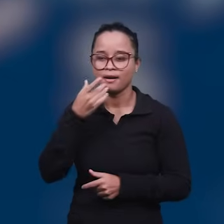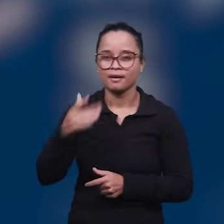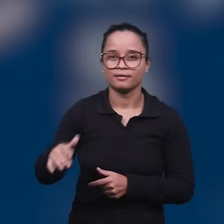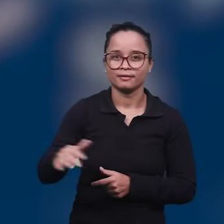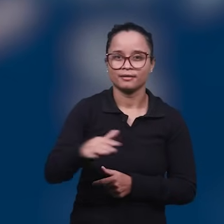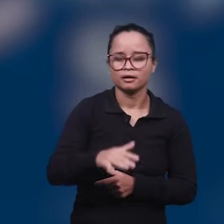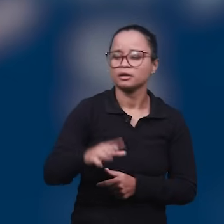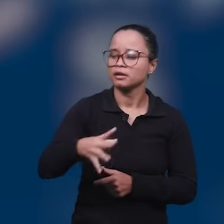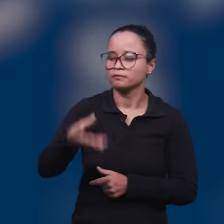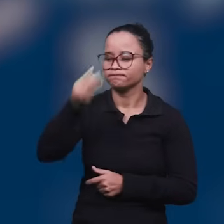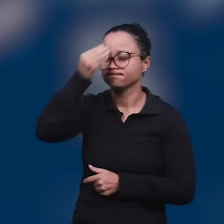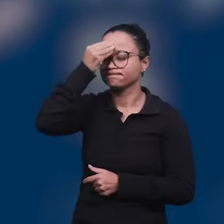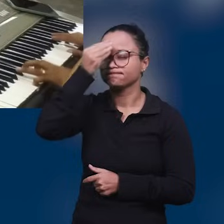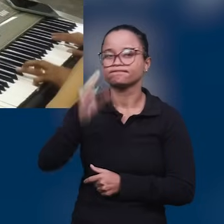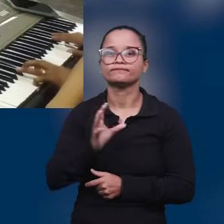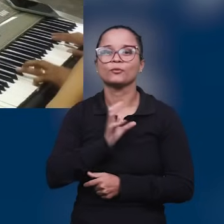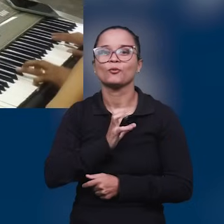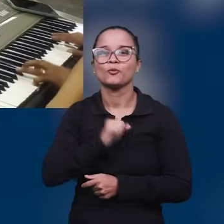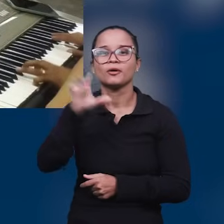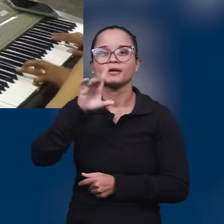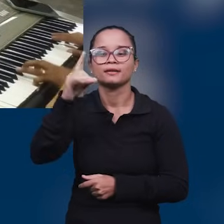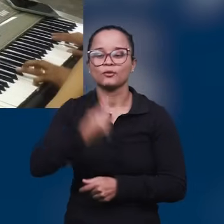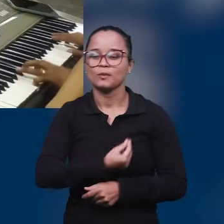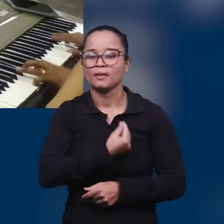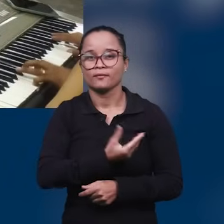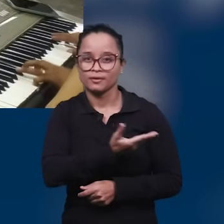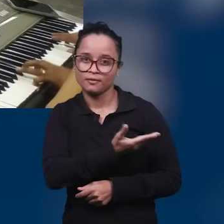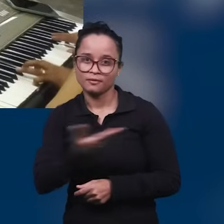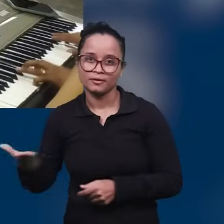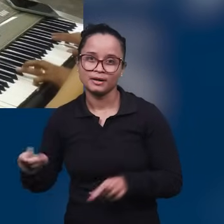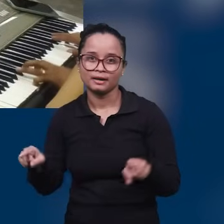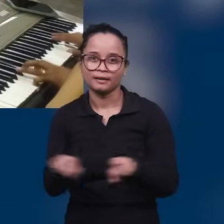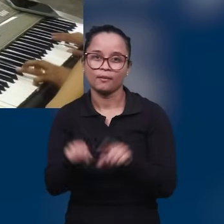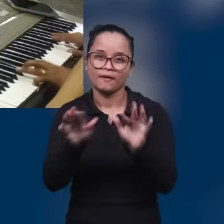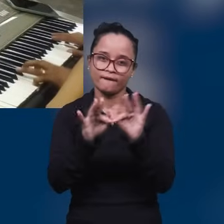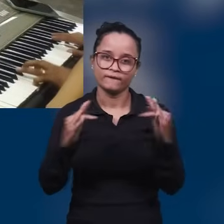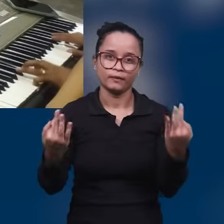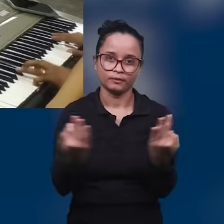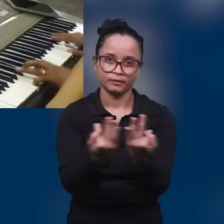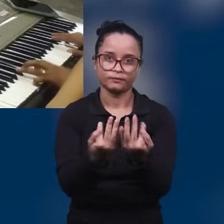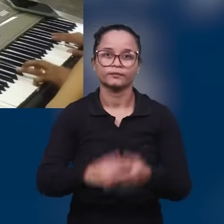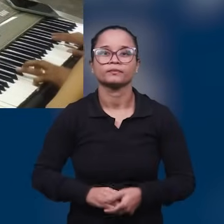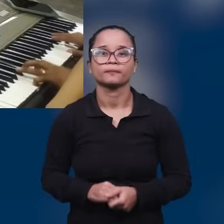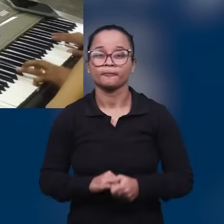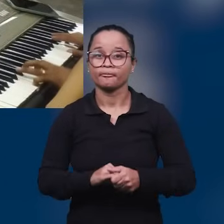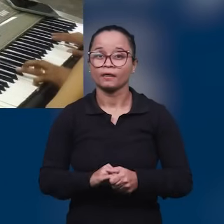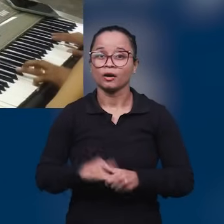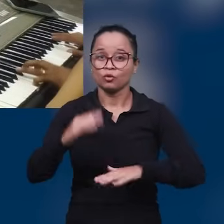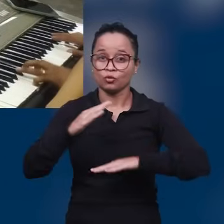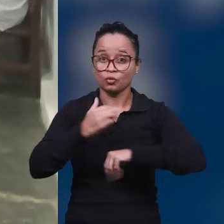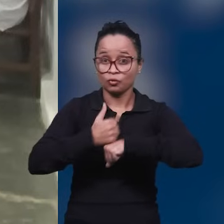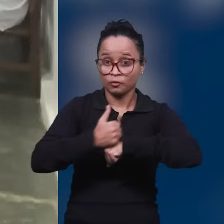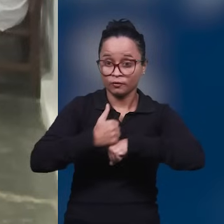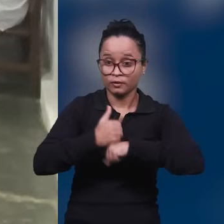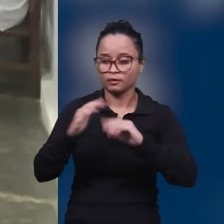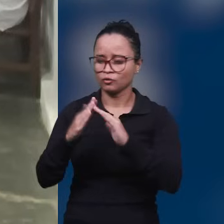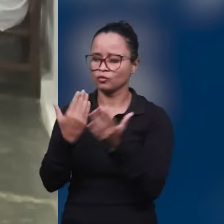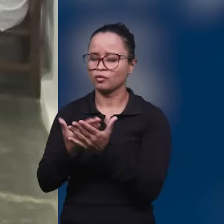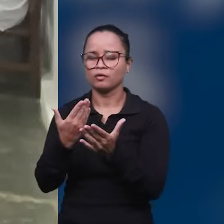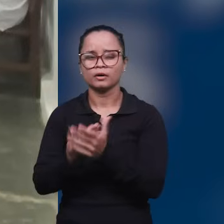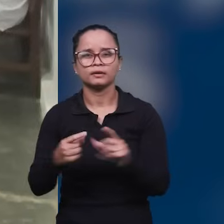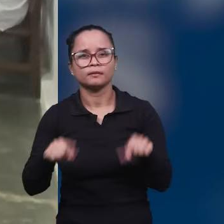se empenhado nesta missão. Agora mostramos um compilado da evangelização do mês de março, no qual oramos de forma